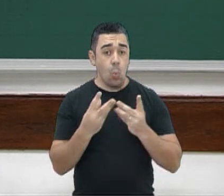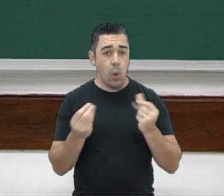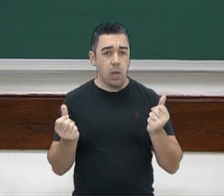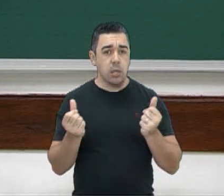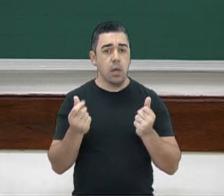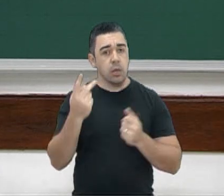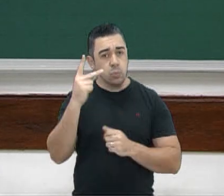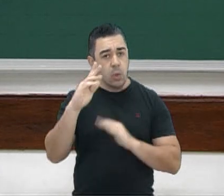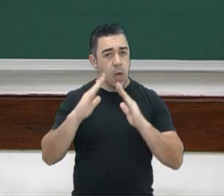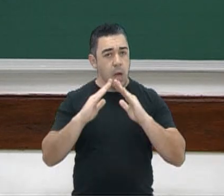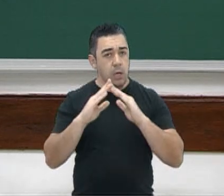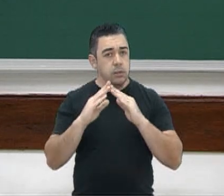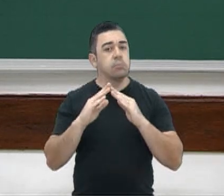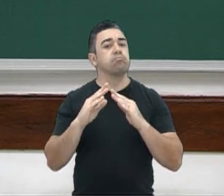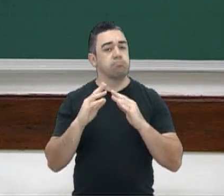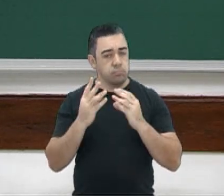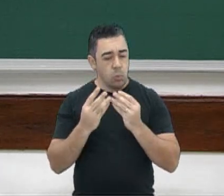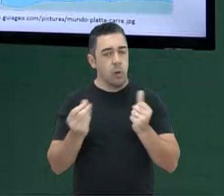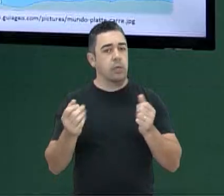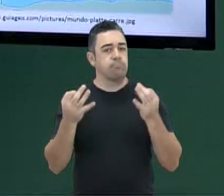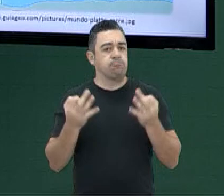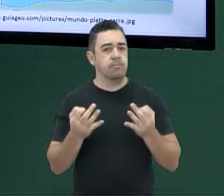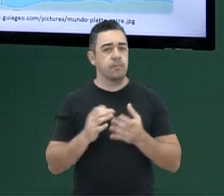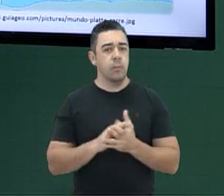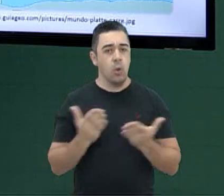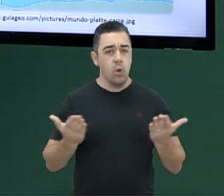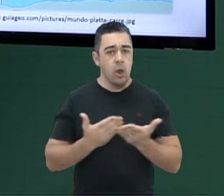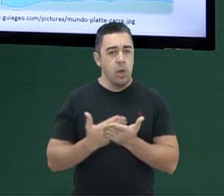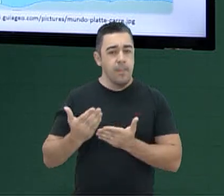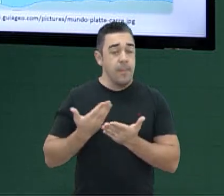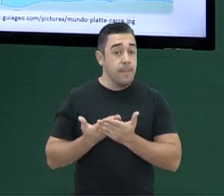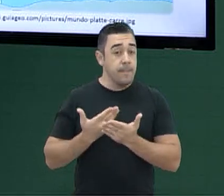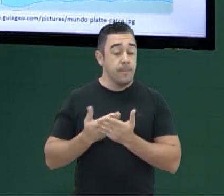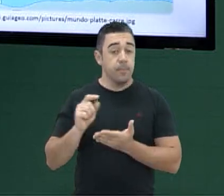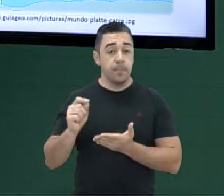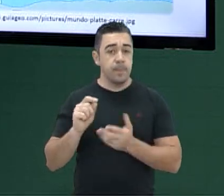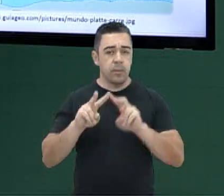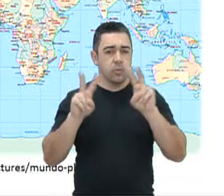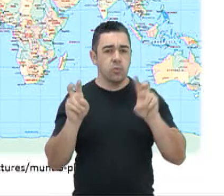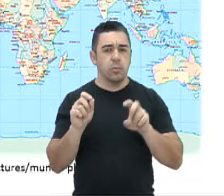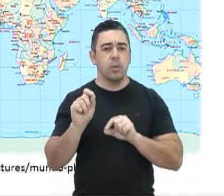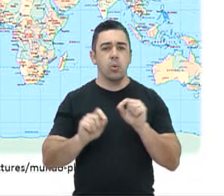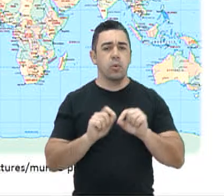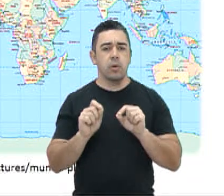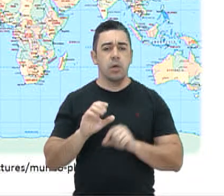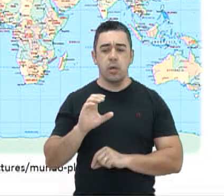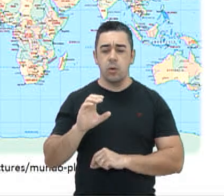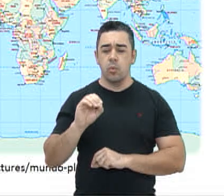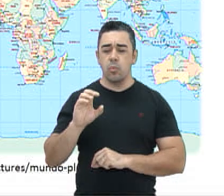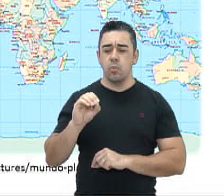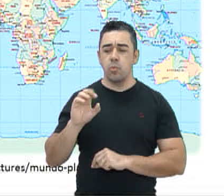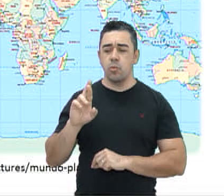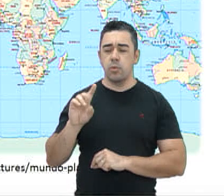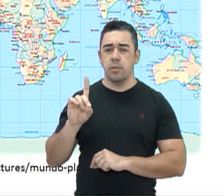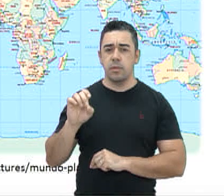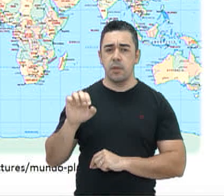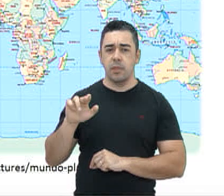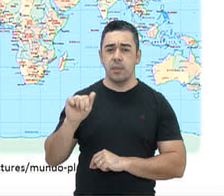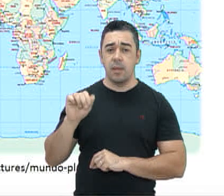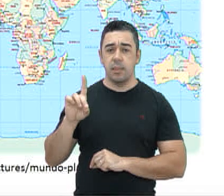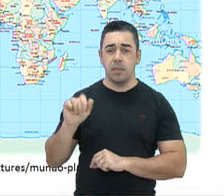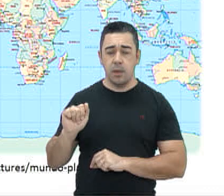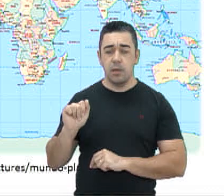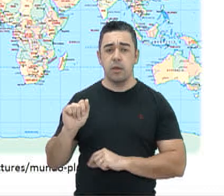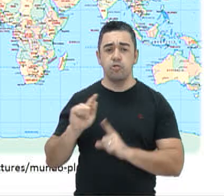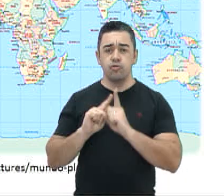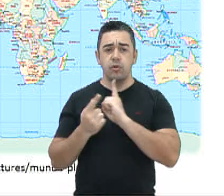aula que chega até a sua casa. Vamos iniciar então a nossa aula falando sobre o que são coordenadas geográficas e qual a sua